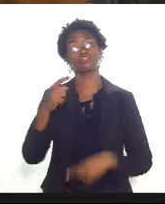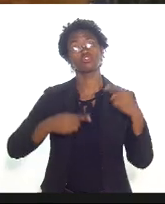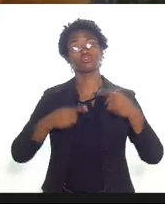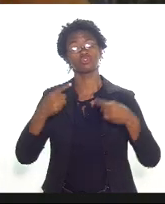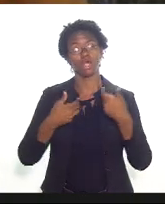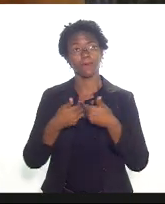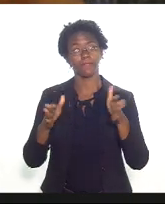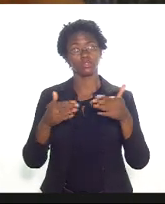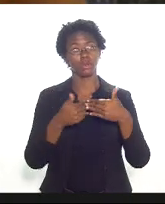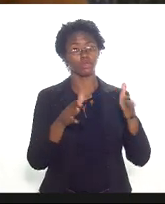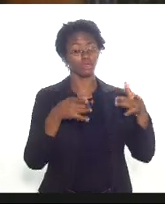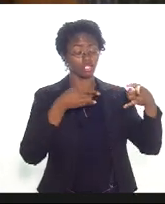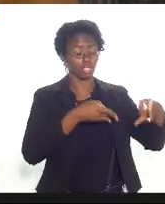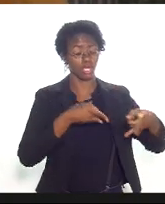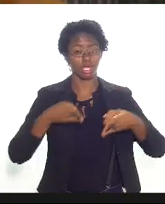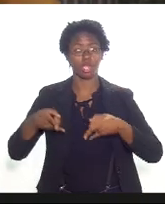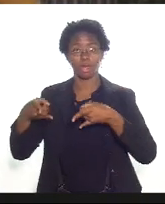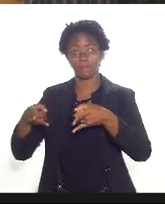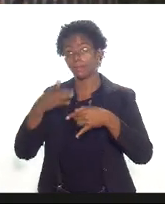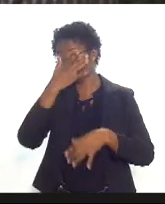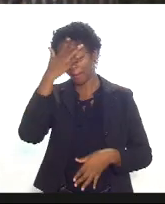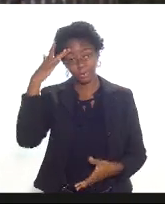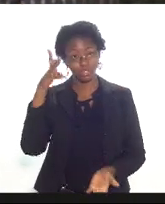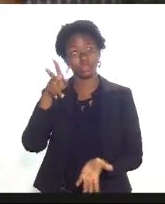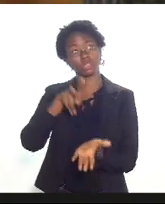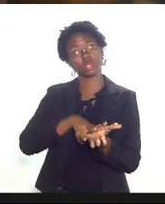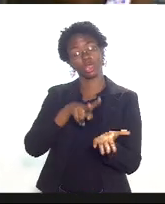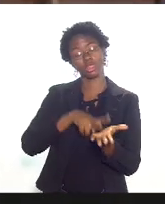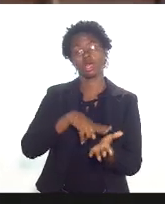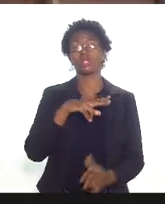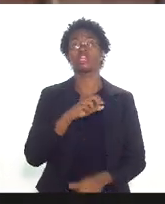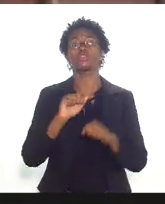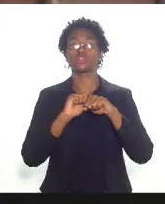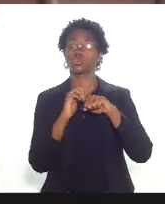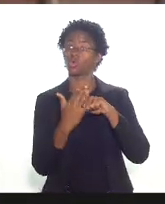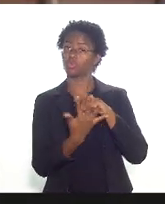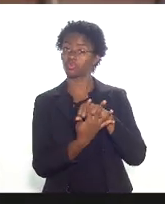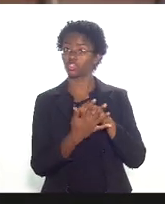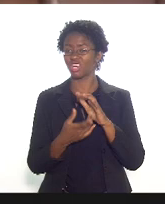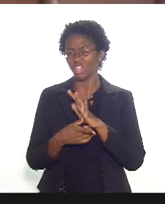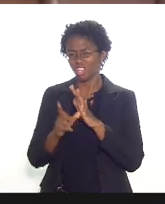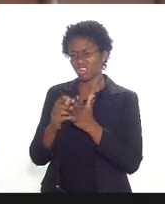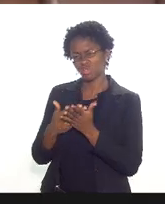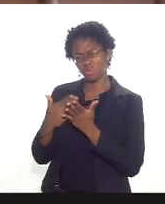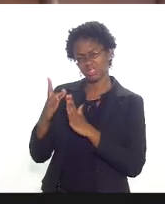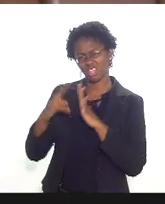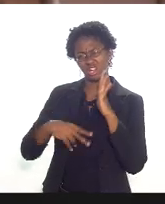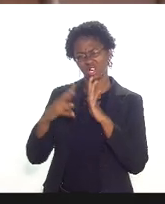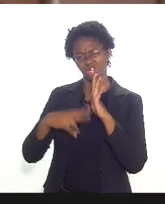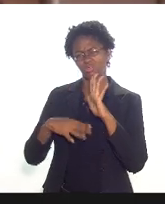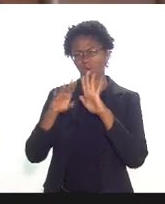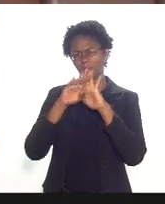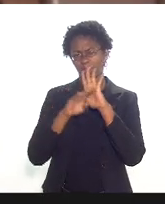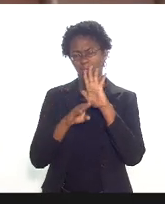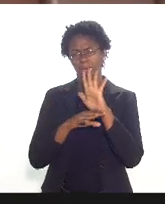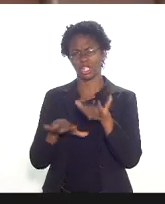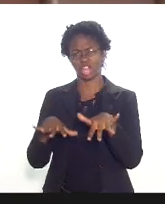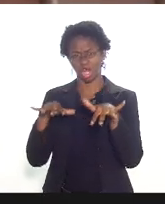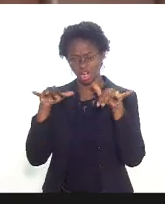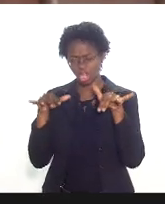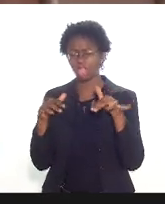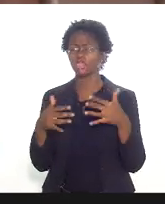pacientes com Covid no Rio de Janeiro. Antes de continuar a leitura da relação de